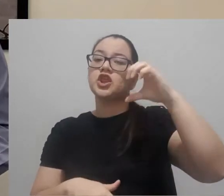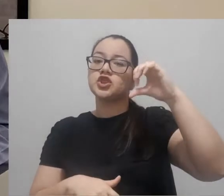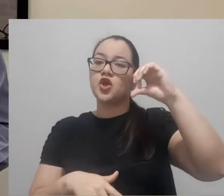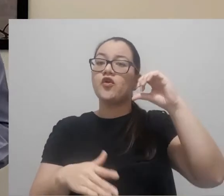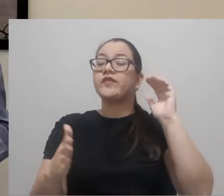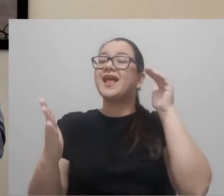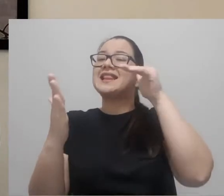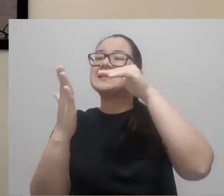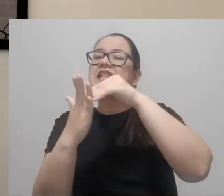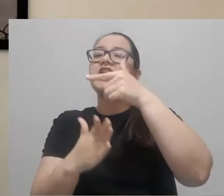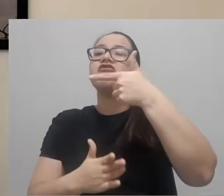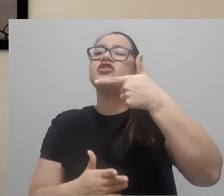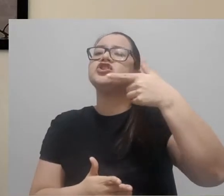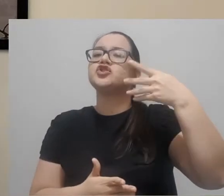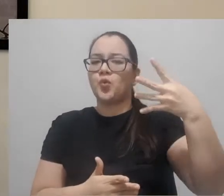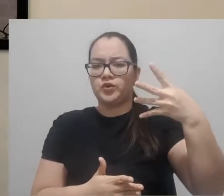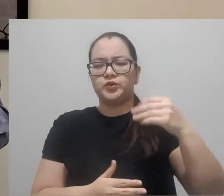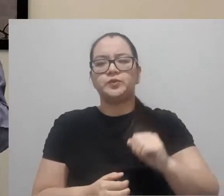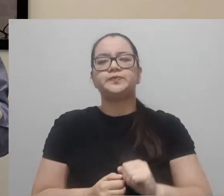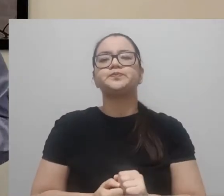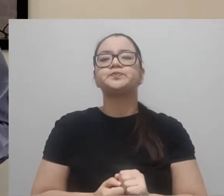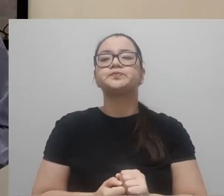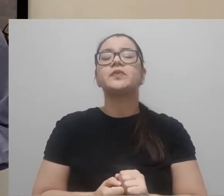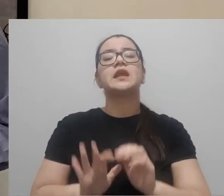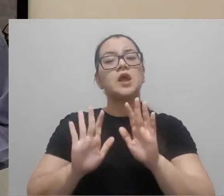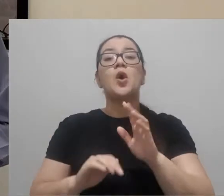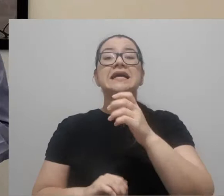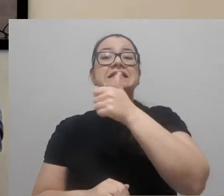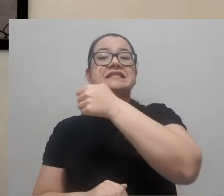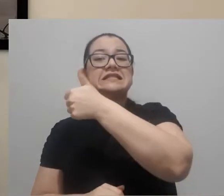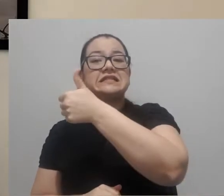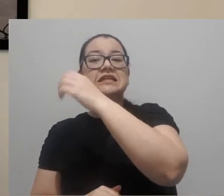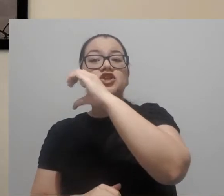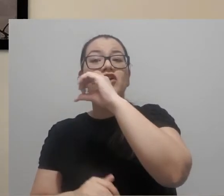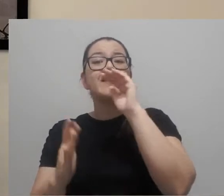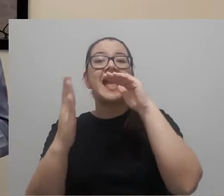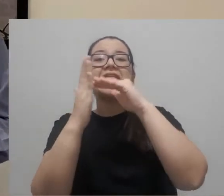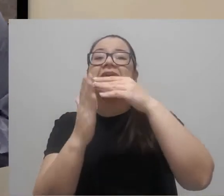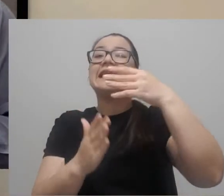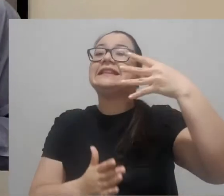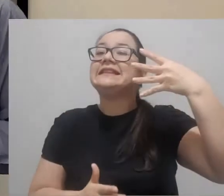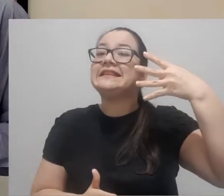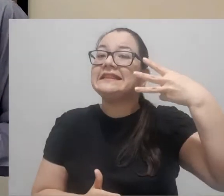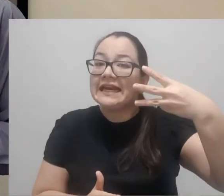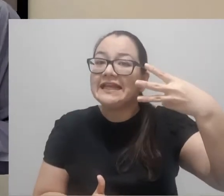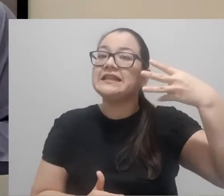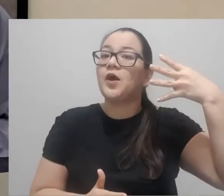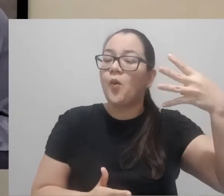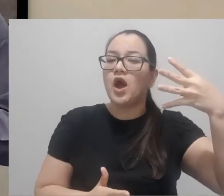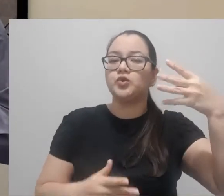versículo 24. De 19 a 34, ele está tratando de dois